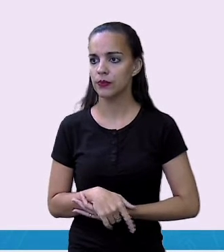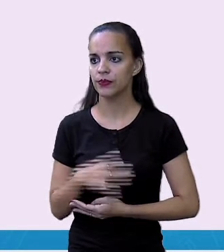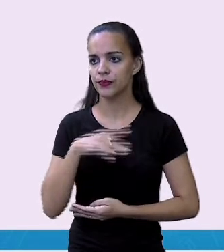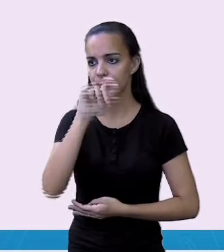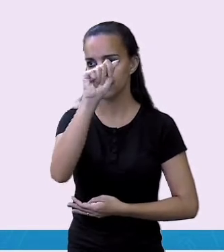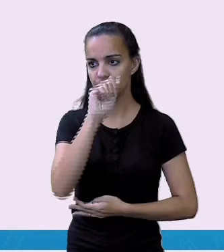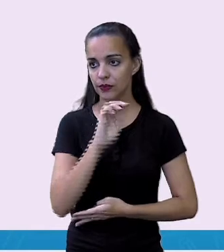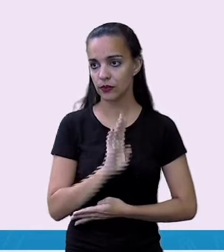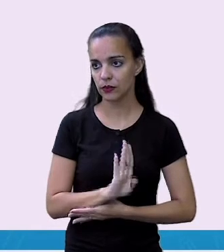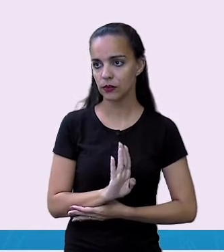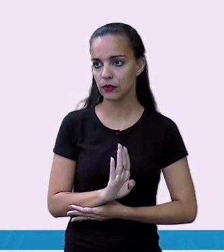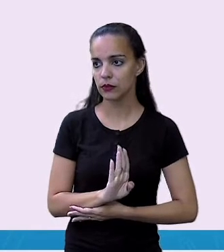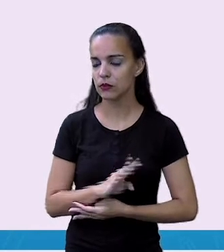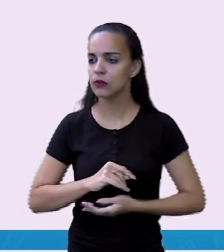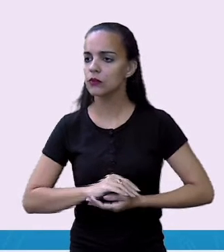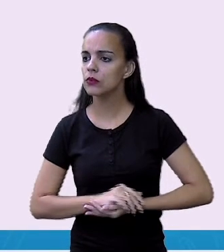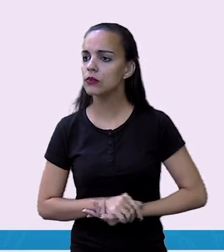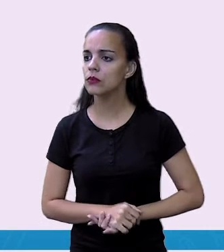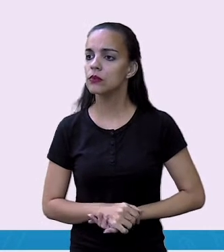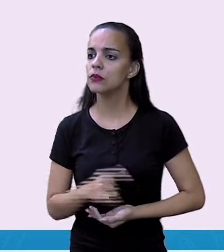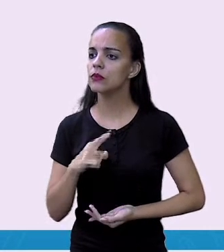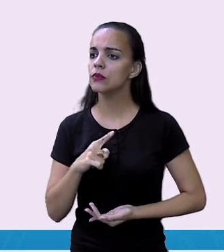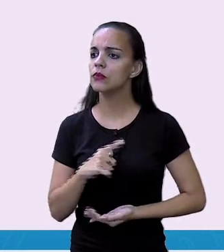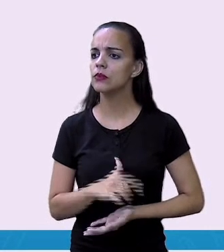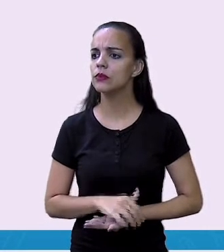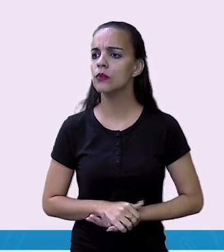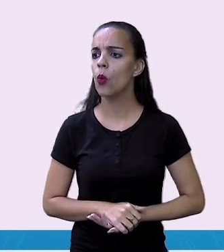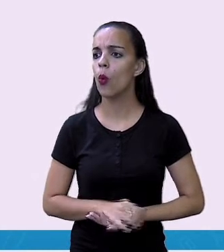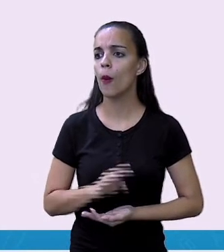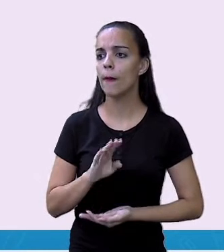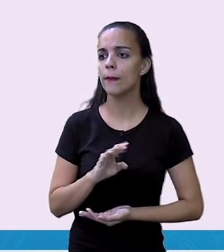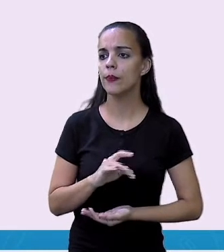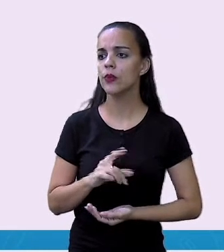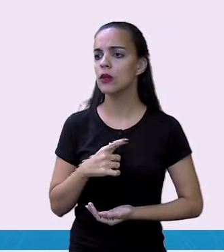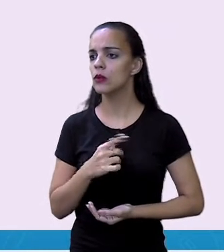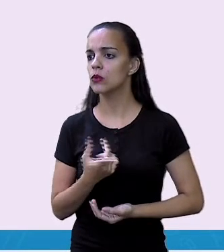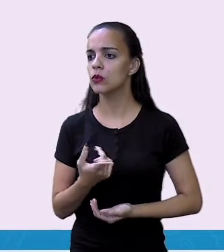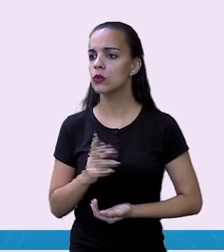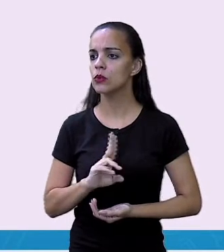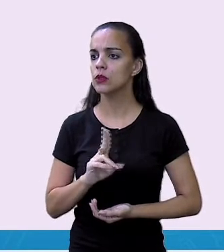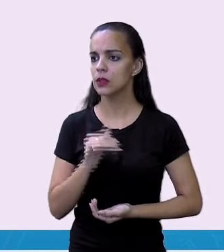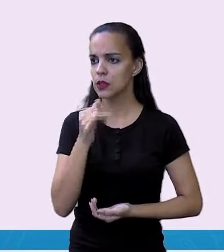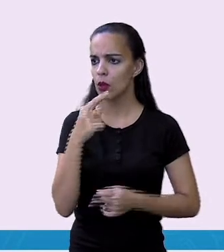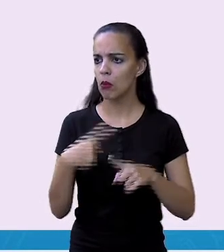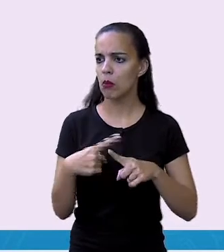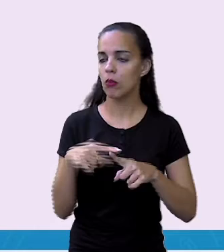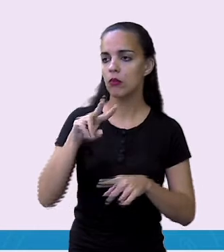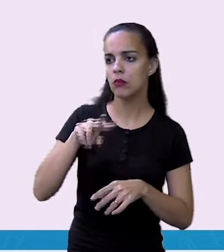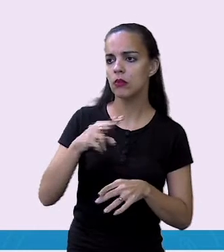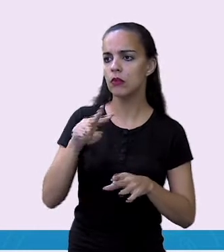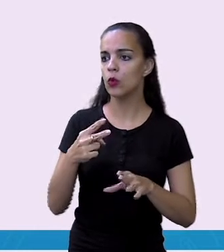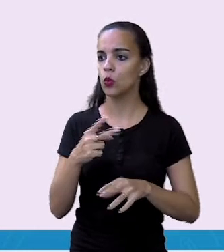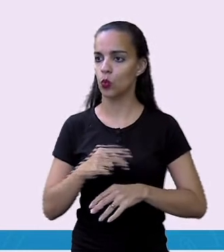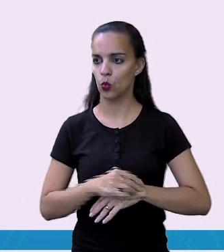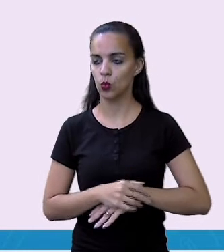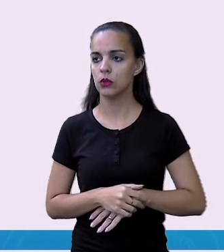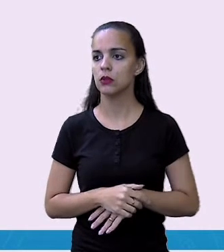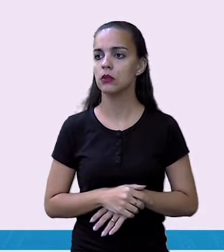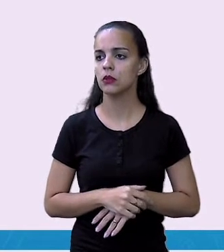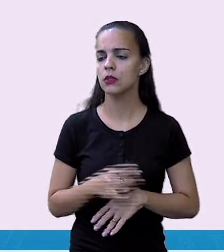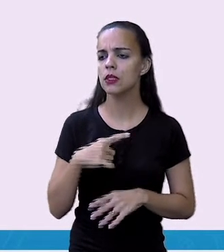', que é igual, eu coloquei duas barrinhas aqui, é igual ao ângulo